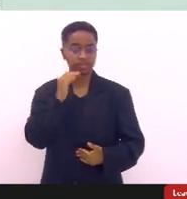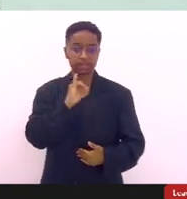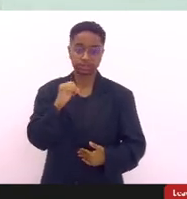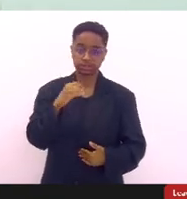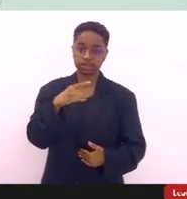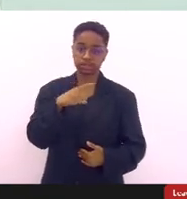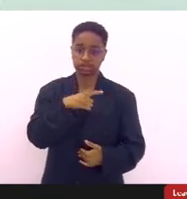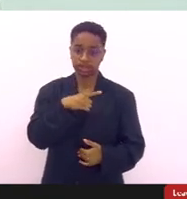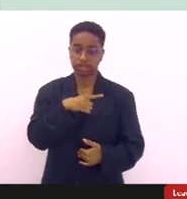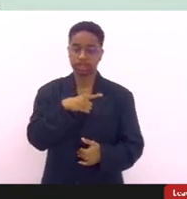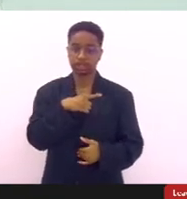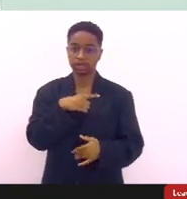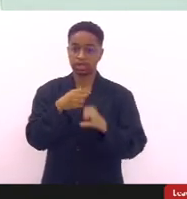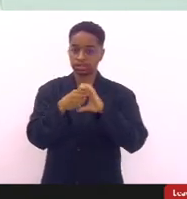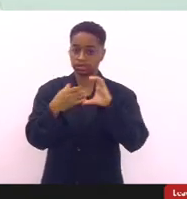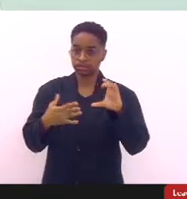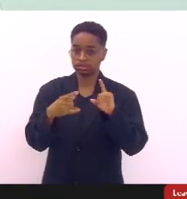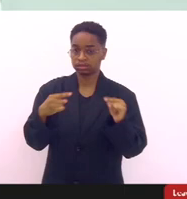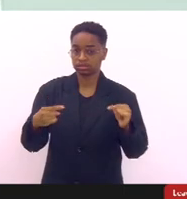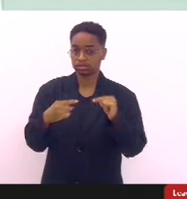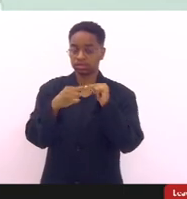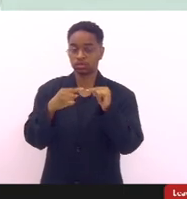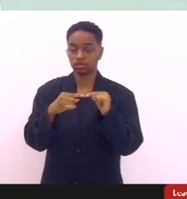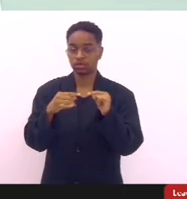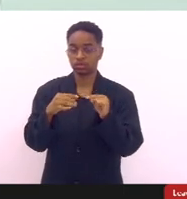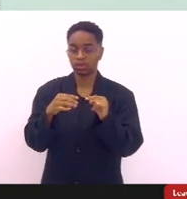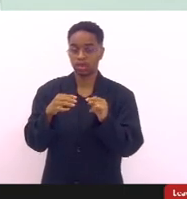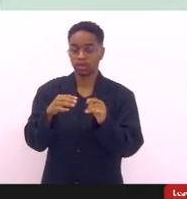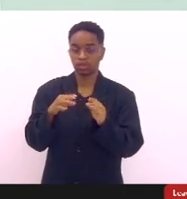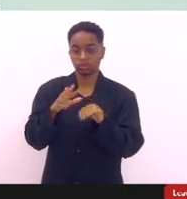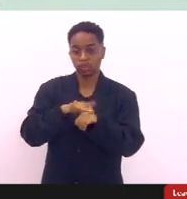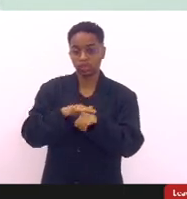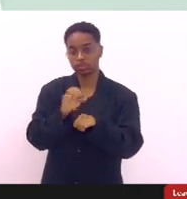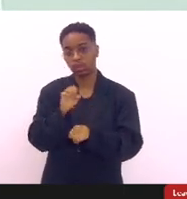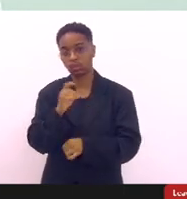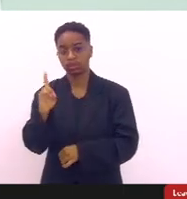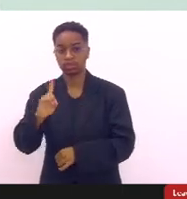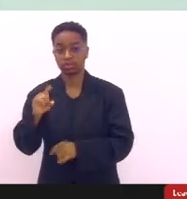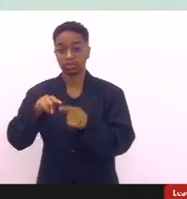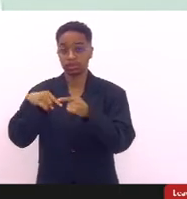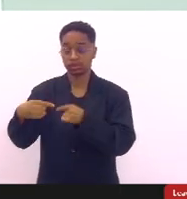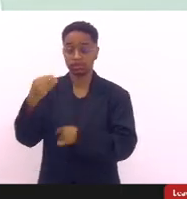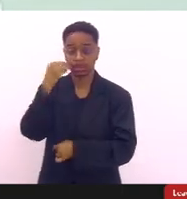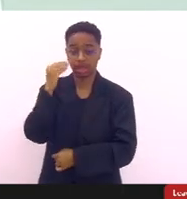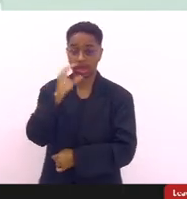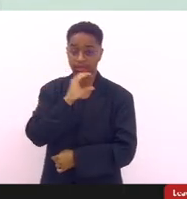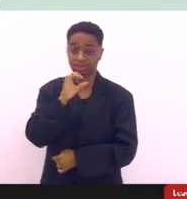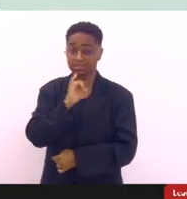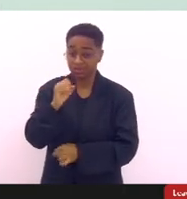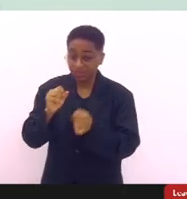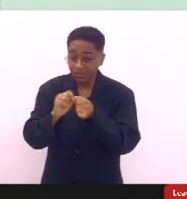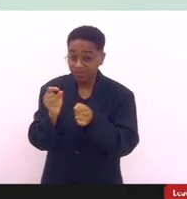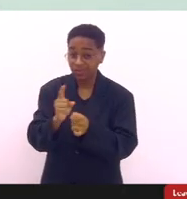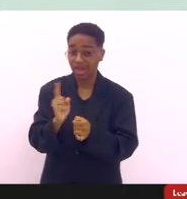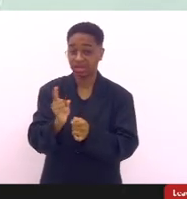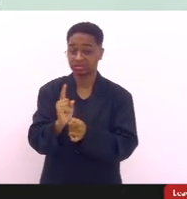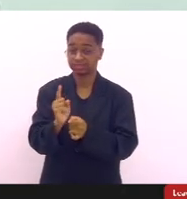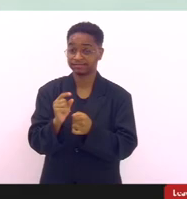indicador de tuberculose para depois ir para o teste rápido. Se isso não é feito,